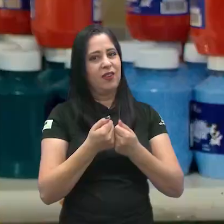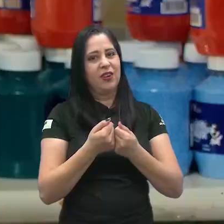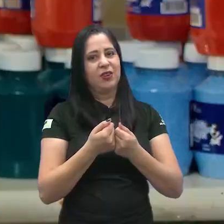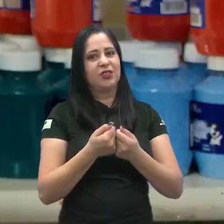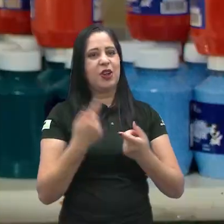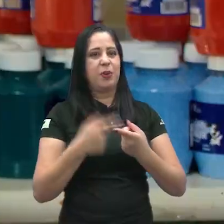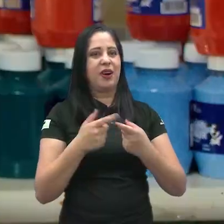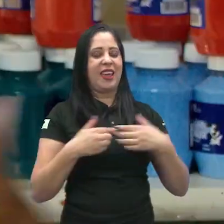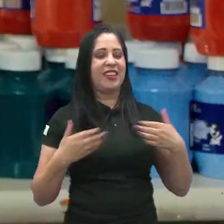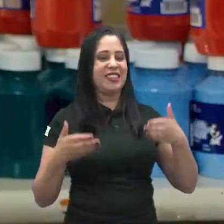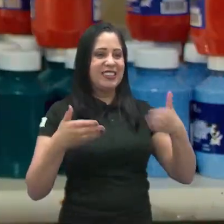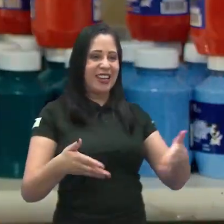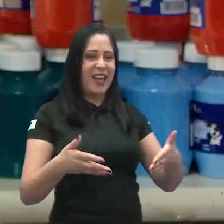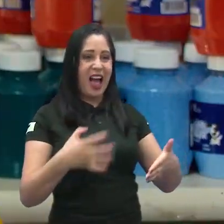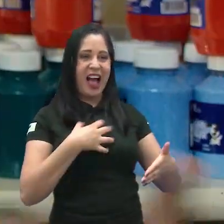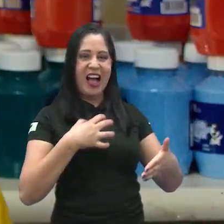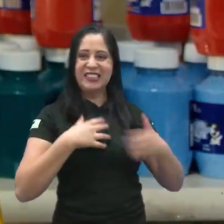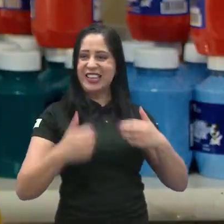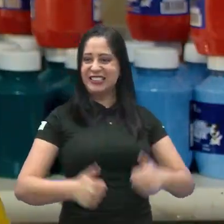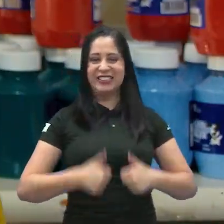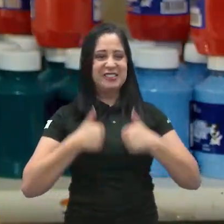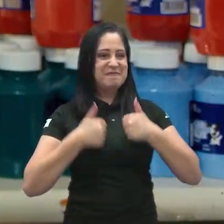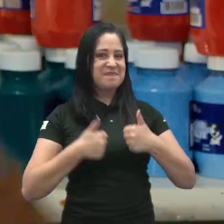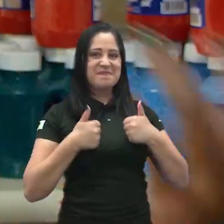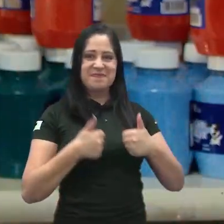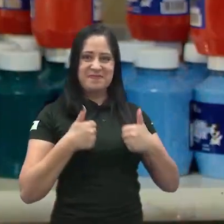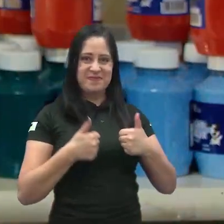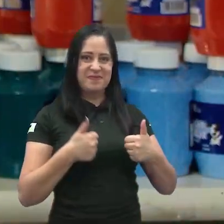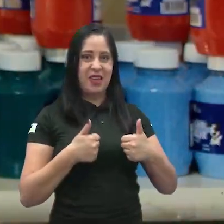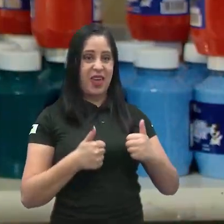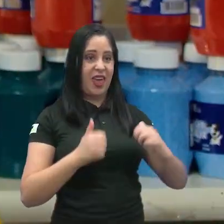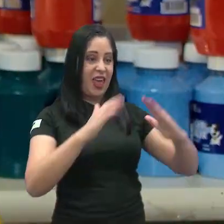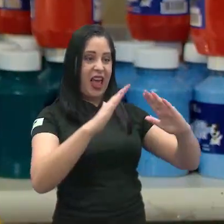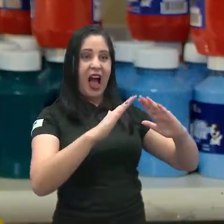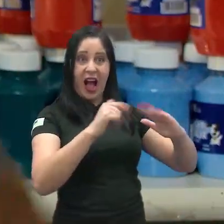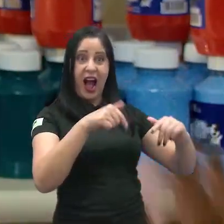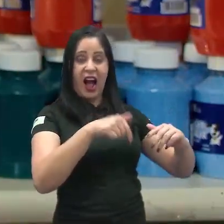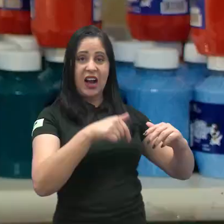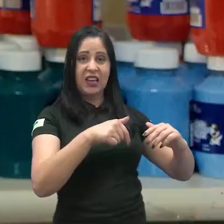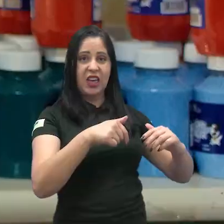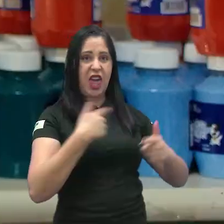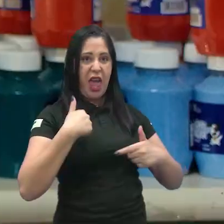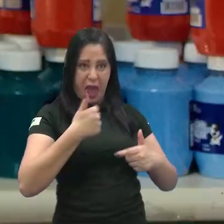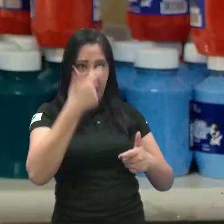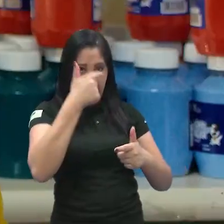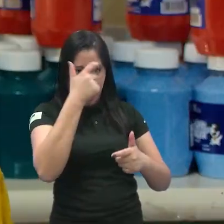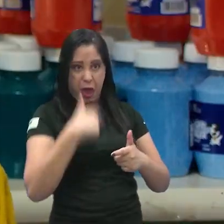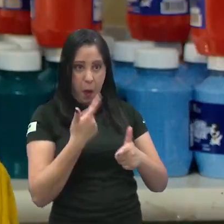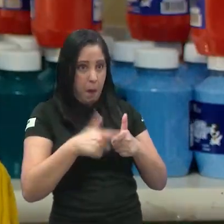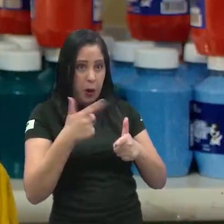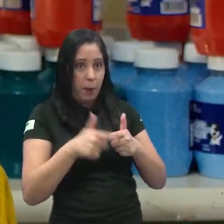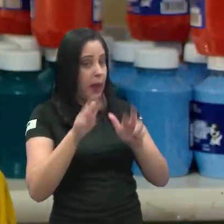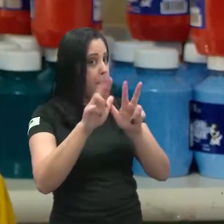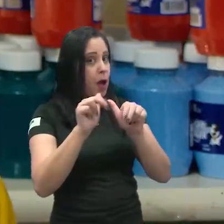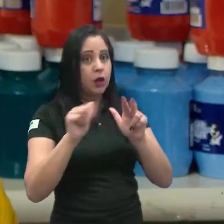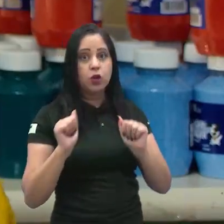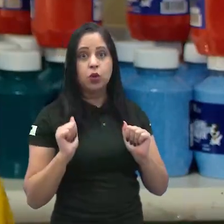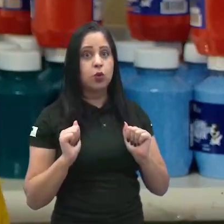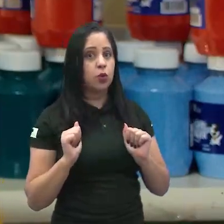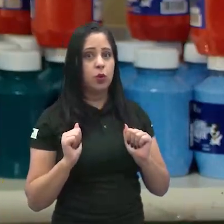você chegar no lugar e se sentir bem, se sentir confortável. A energia daqui é muito boa. Nunca tive problema com a minha filha de questões